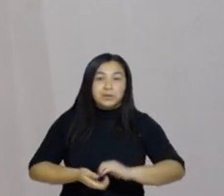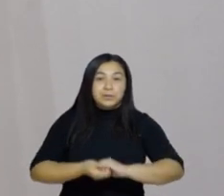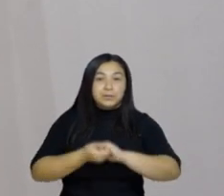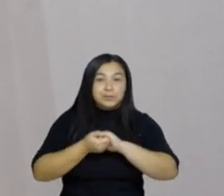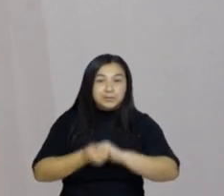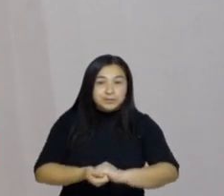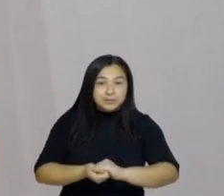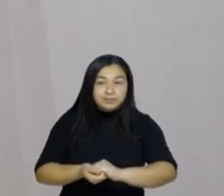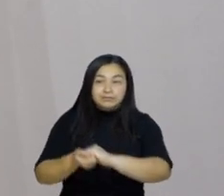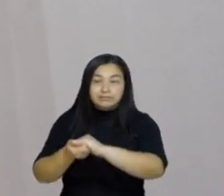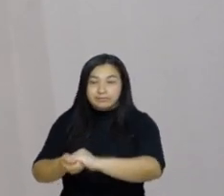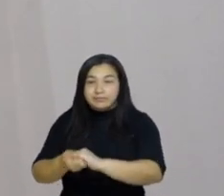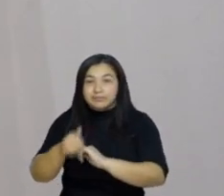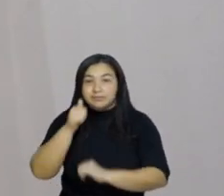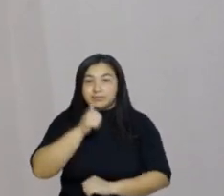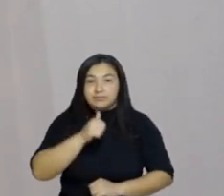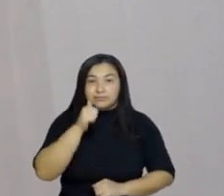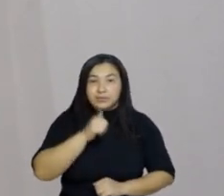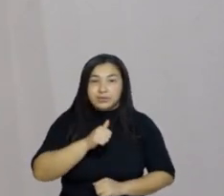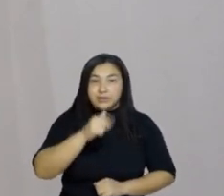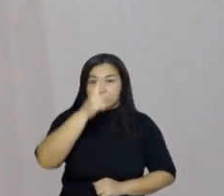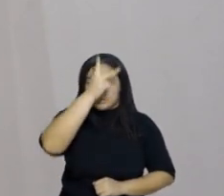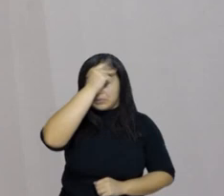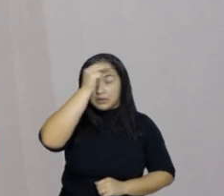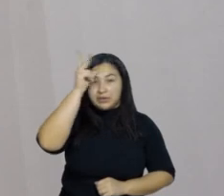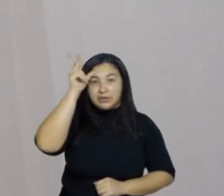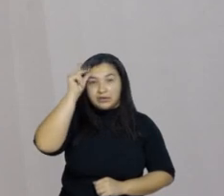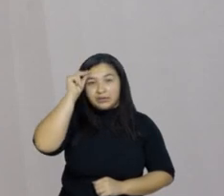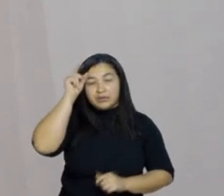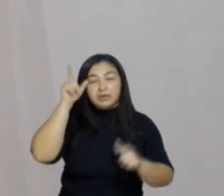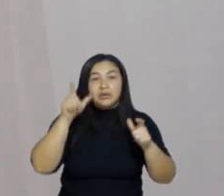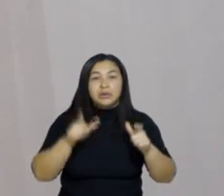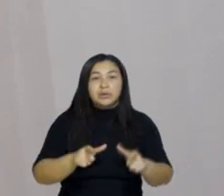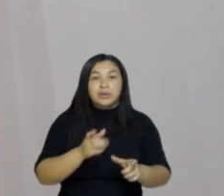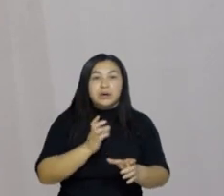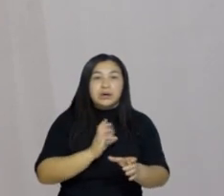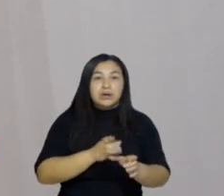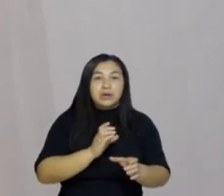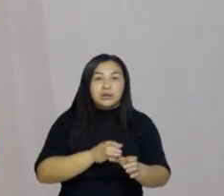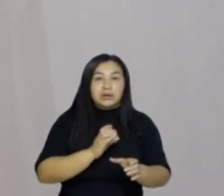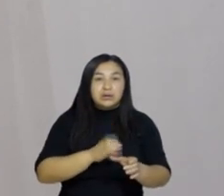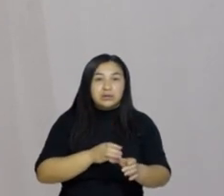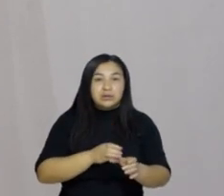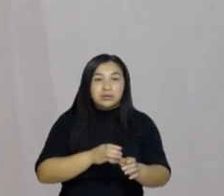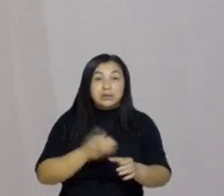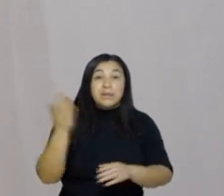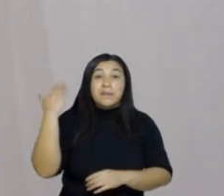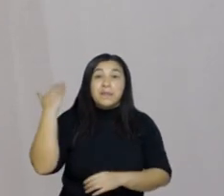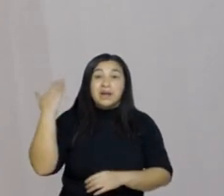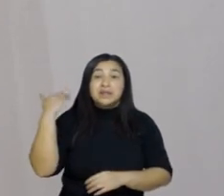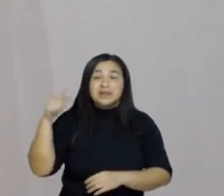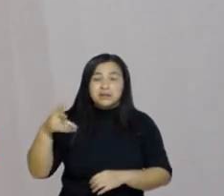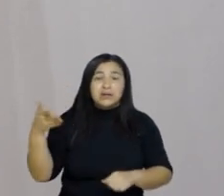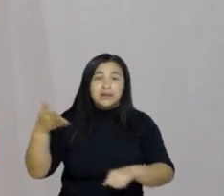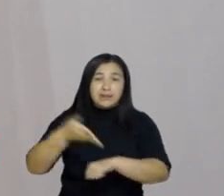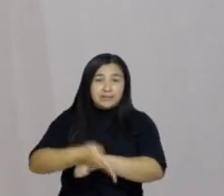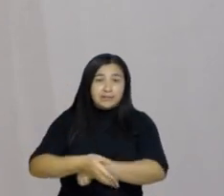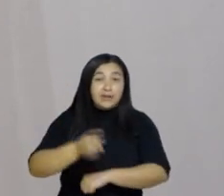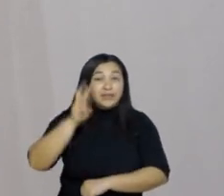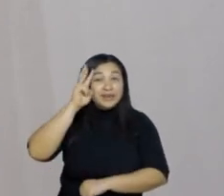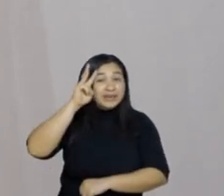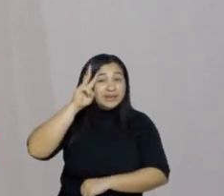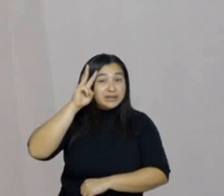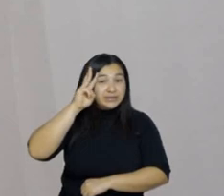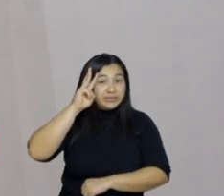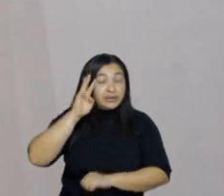a prefeita de Canoinhas, a prefeita Juliana. Ela não está aqui, ela esteve terça-feira. Até conversei um pouco com ela.